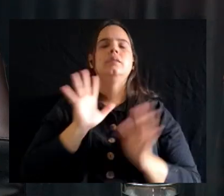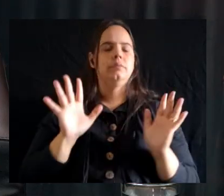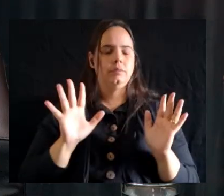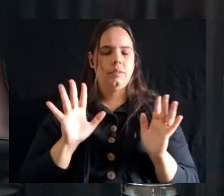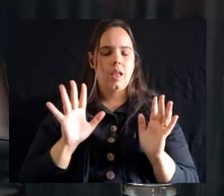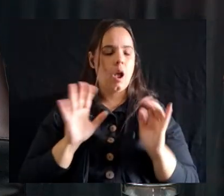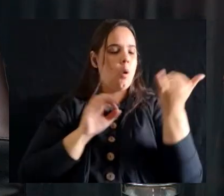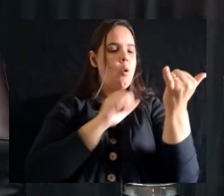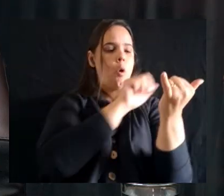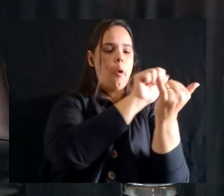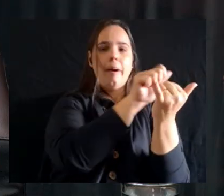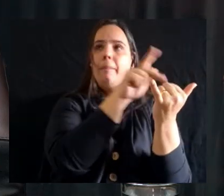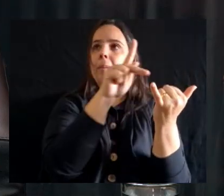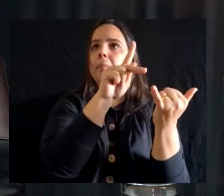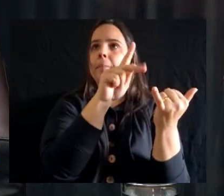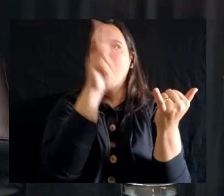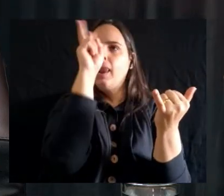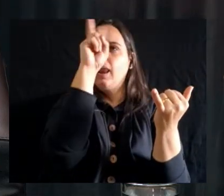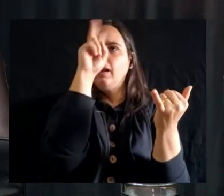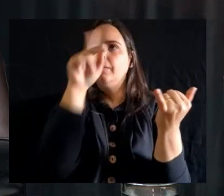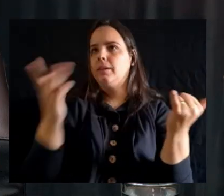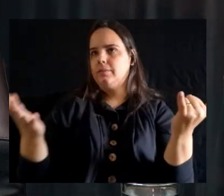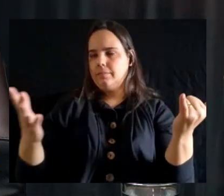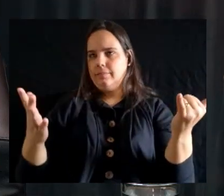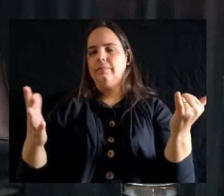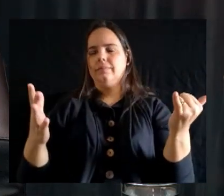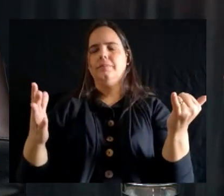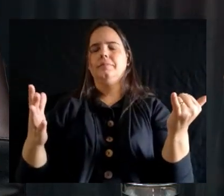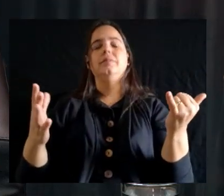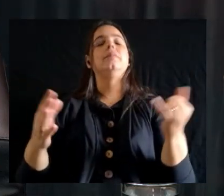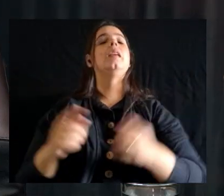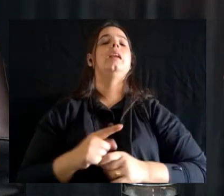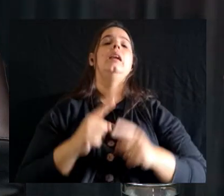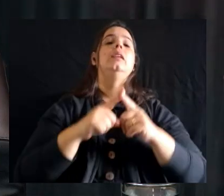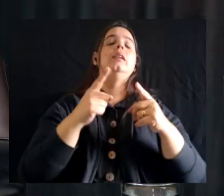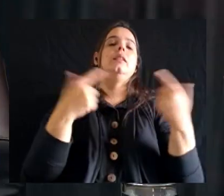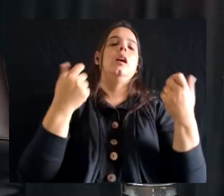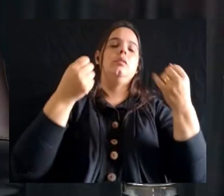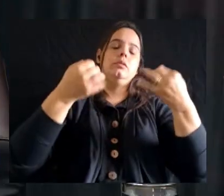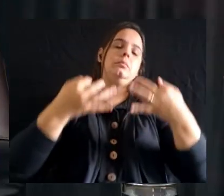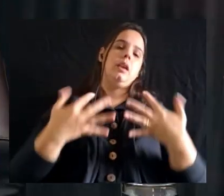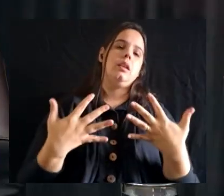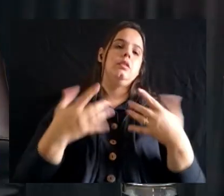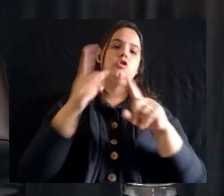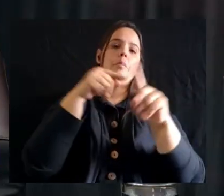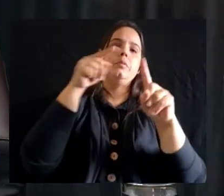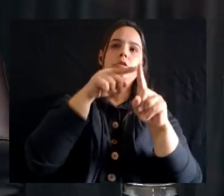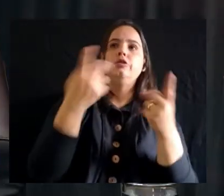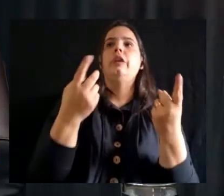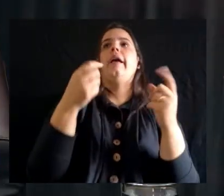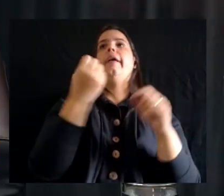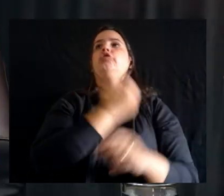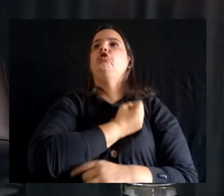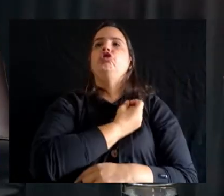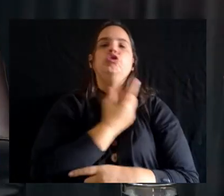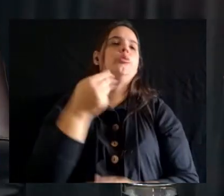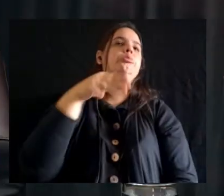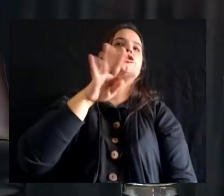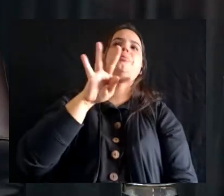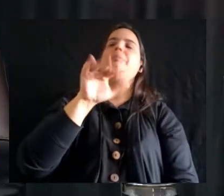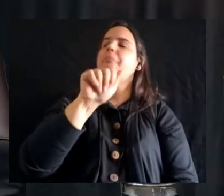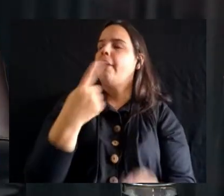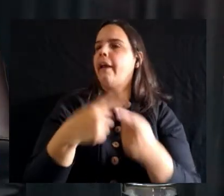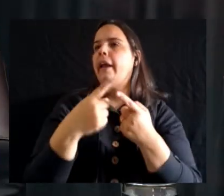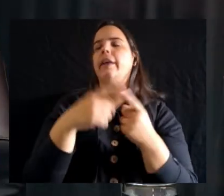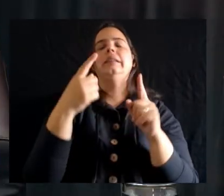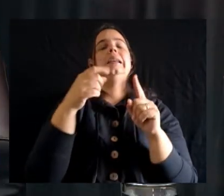desenvolvimento ali do cérebro e precisa mais dessa questão aí dos objetivos, de métrica, de números, né? Se perde a subjetividade,